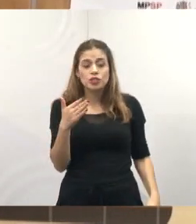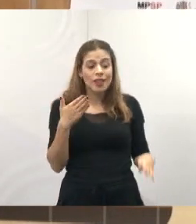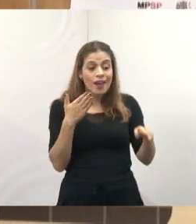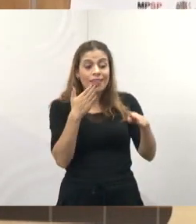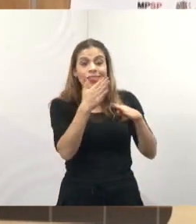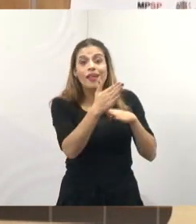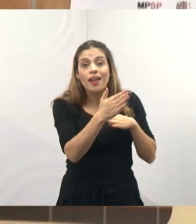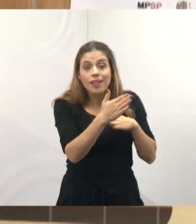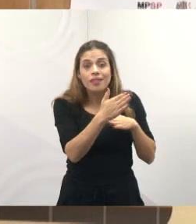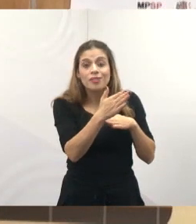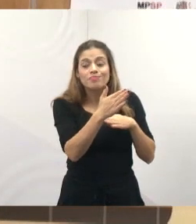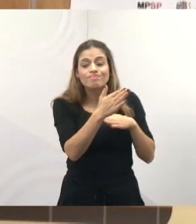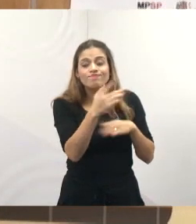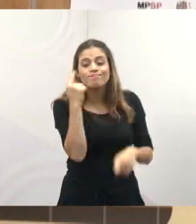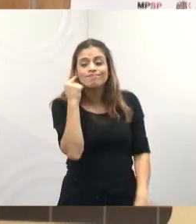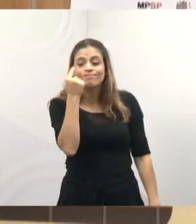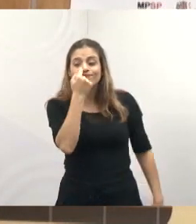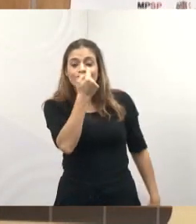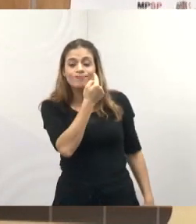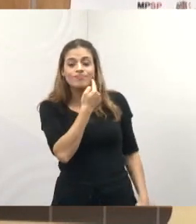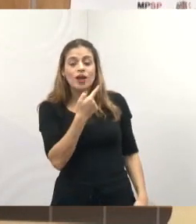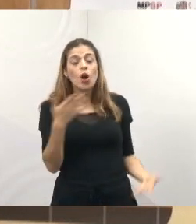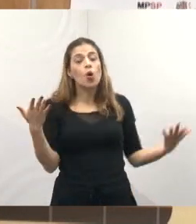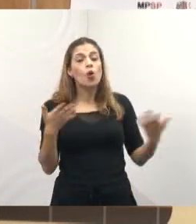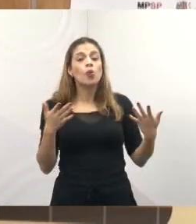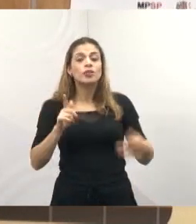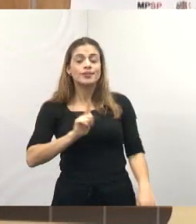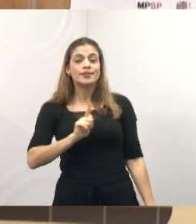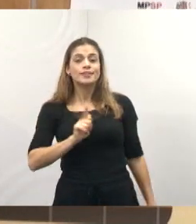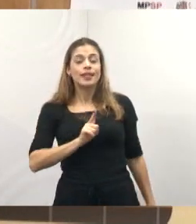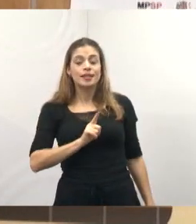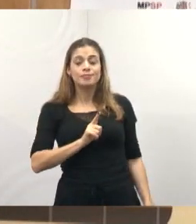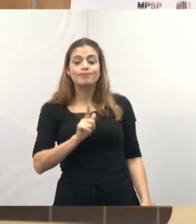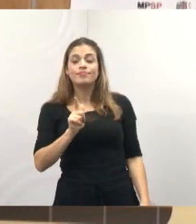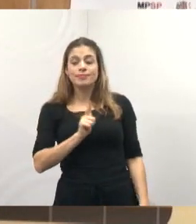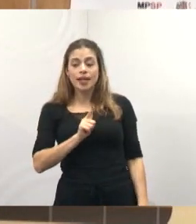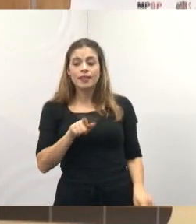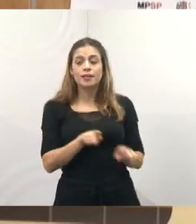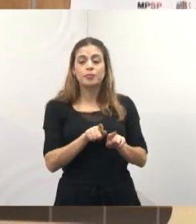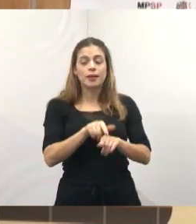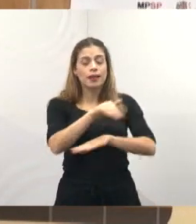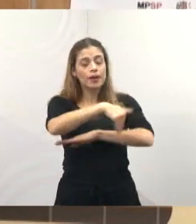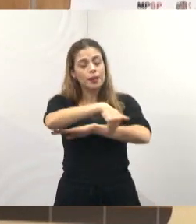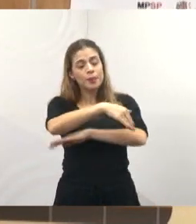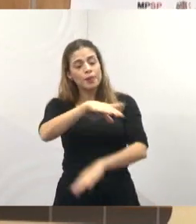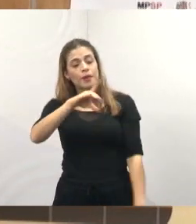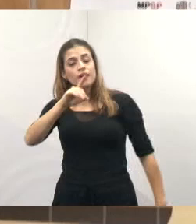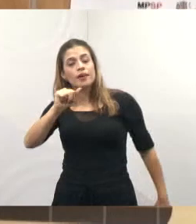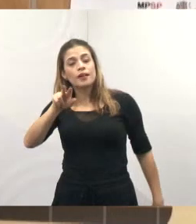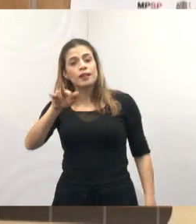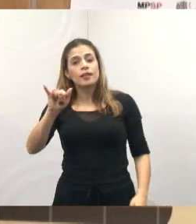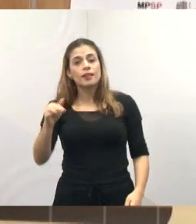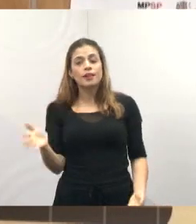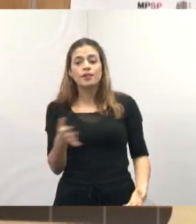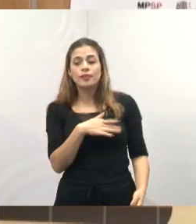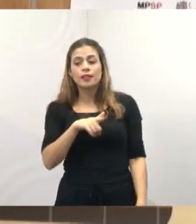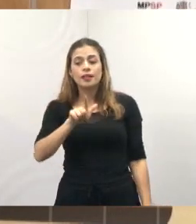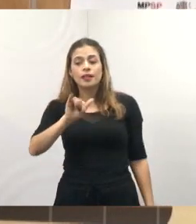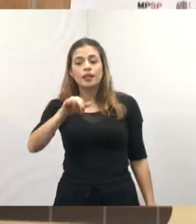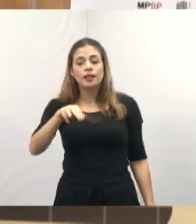entrada do Parque Minha Lua, hoje tem Davi Lino, tem aquelas entradas